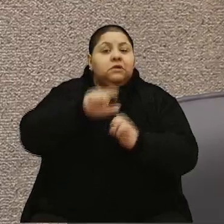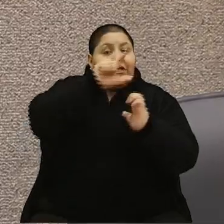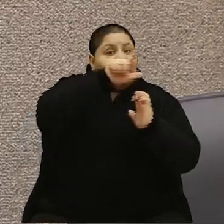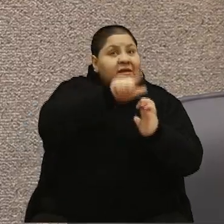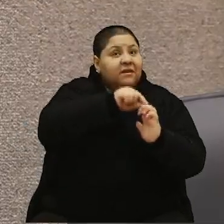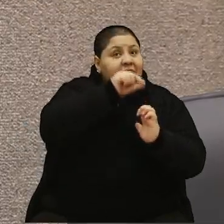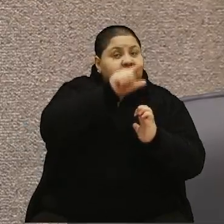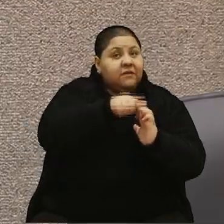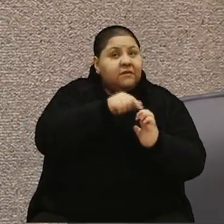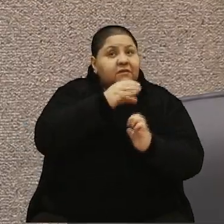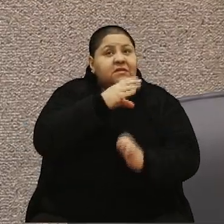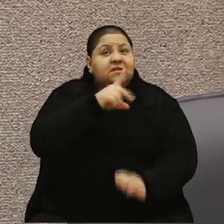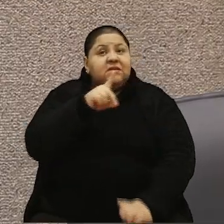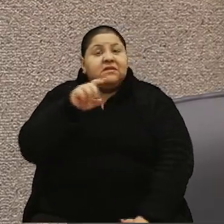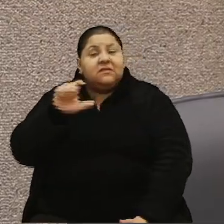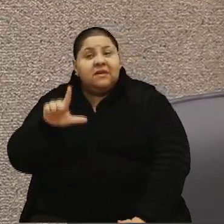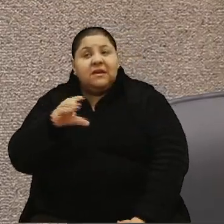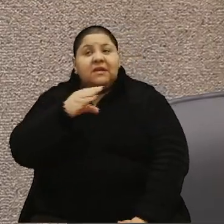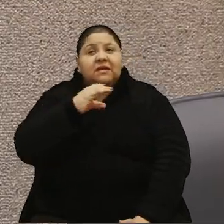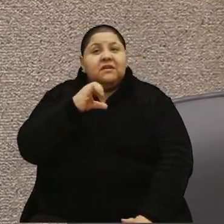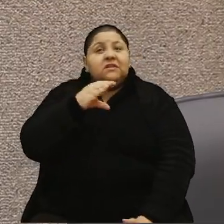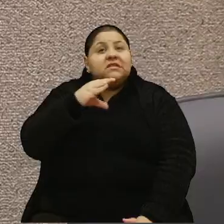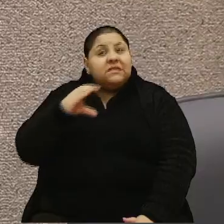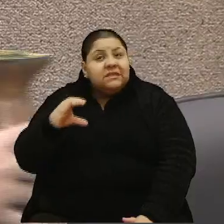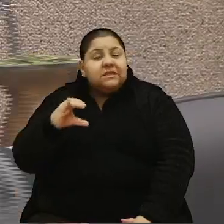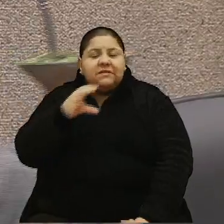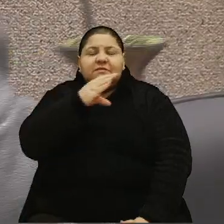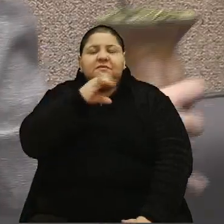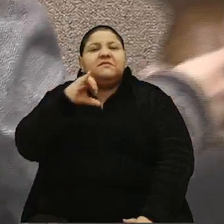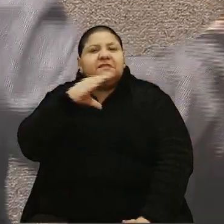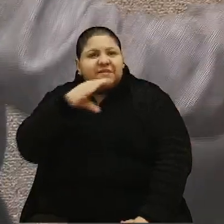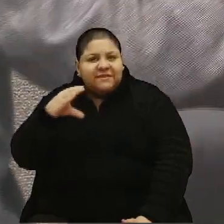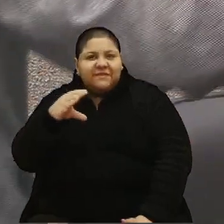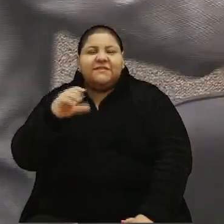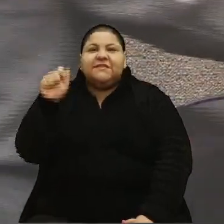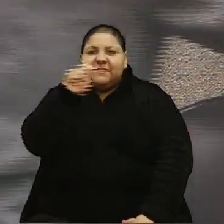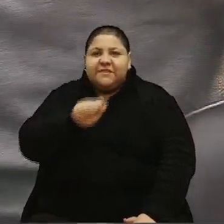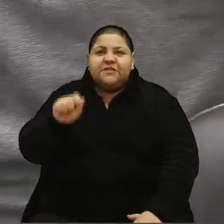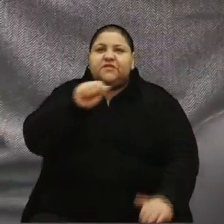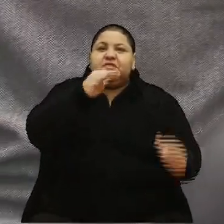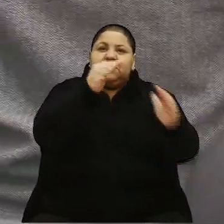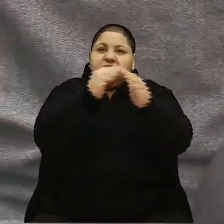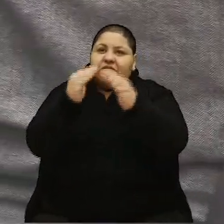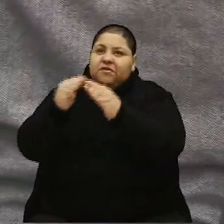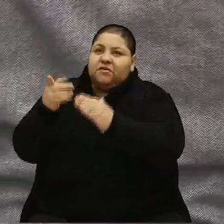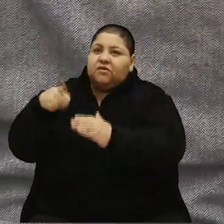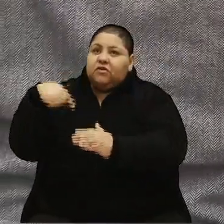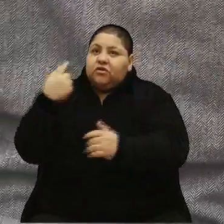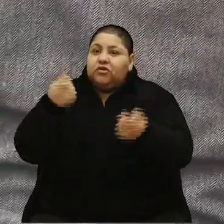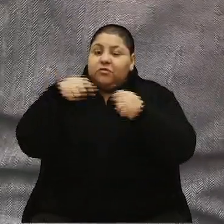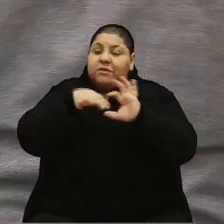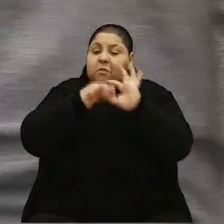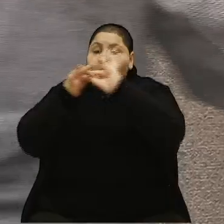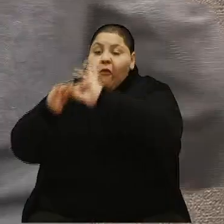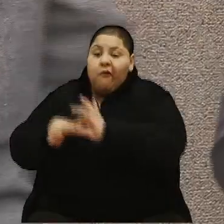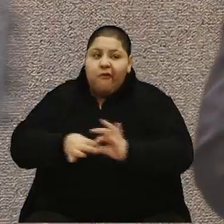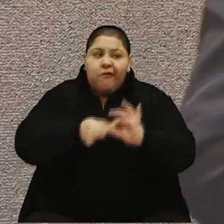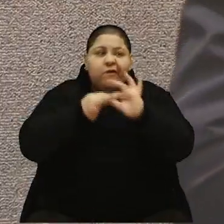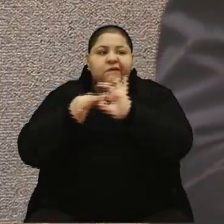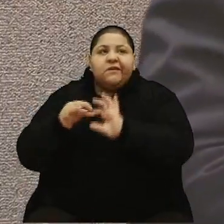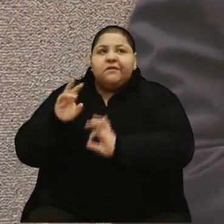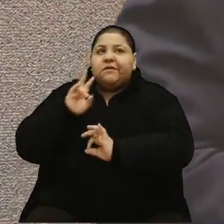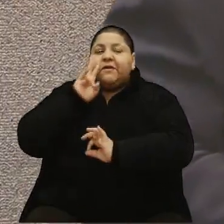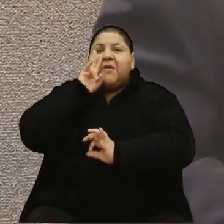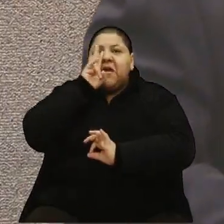empresários, CDL, SIC, Associação de Moradores. Nós precisamos unir forças